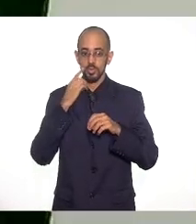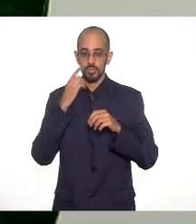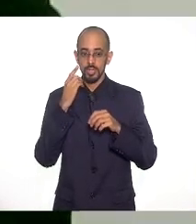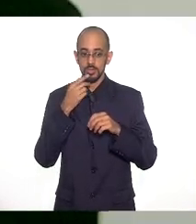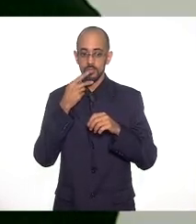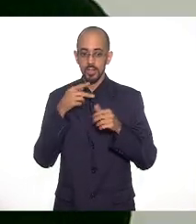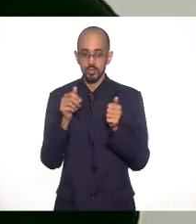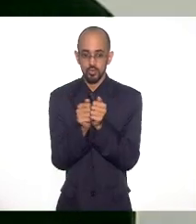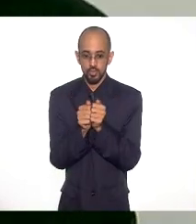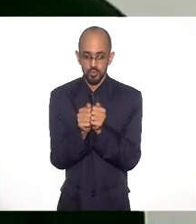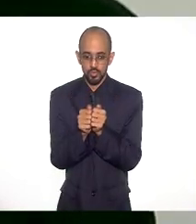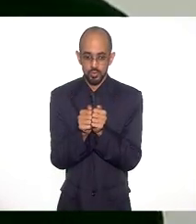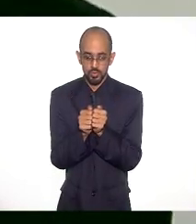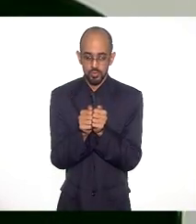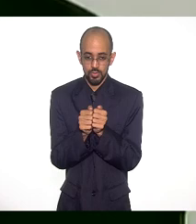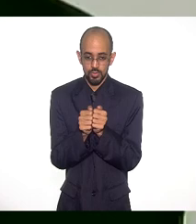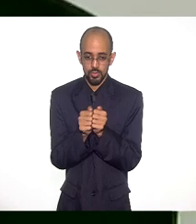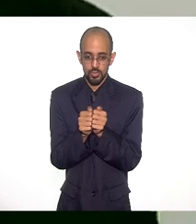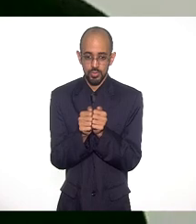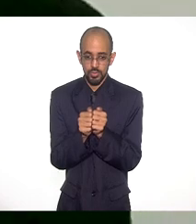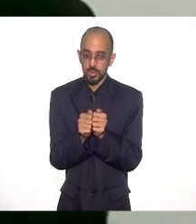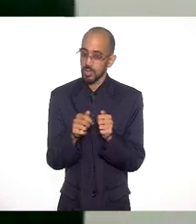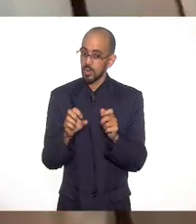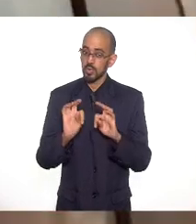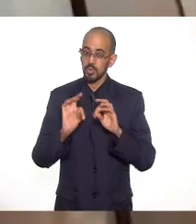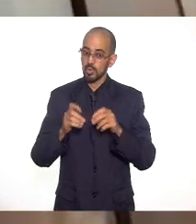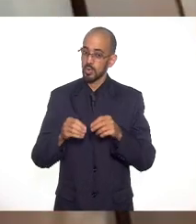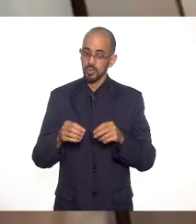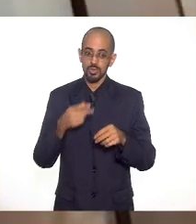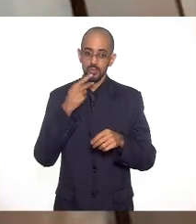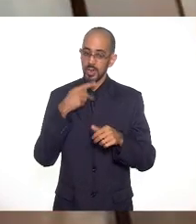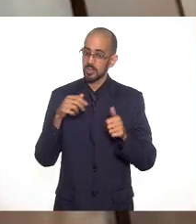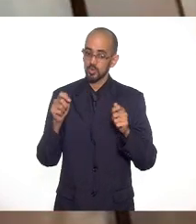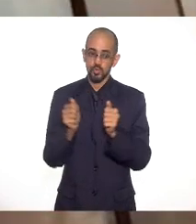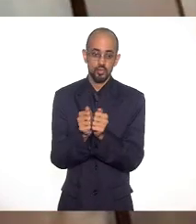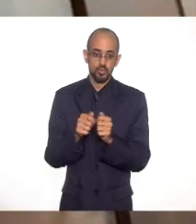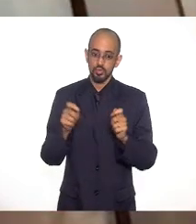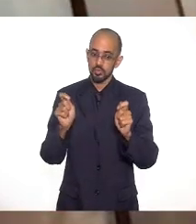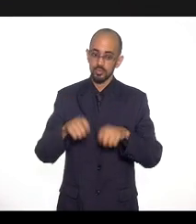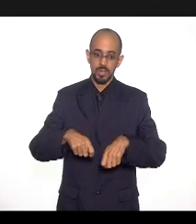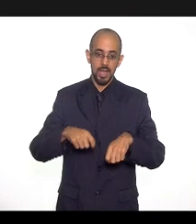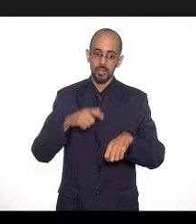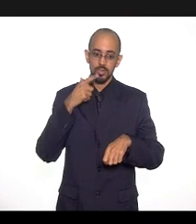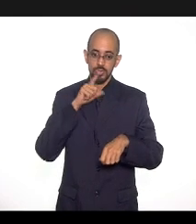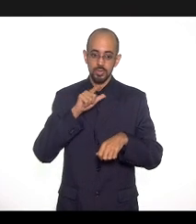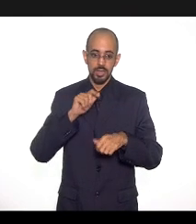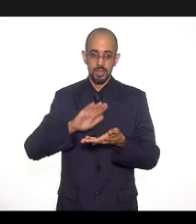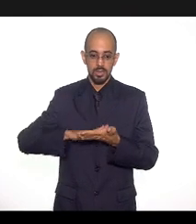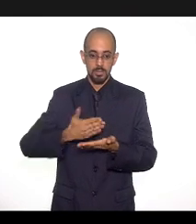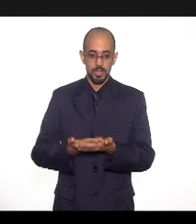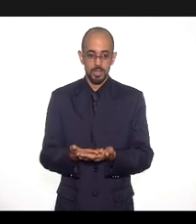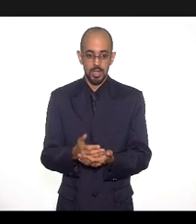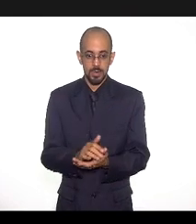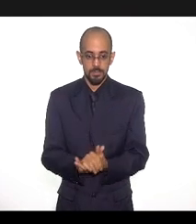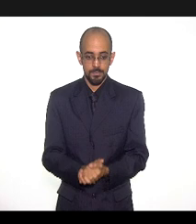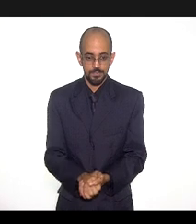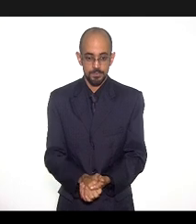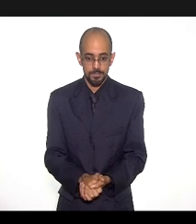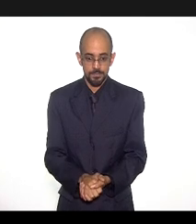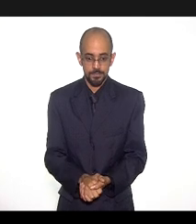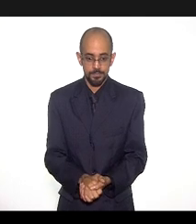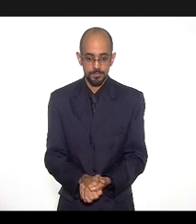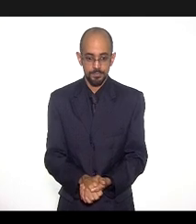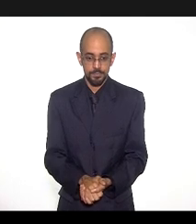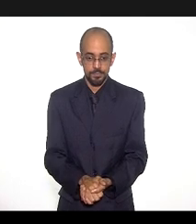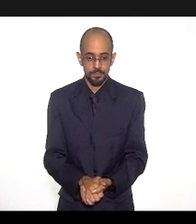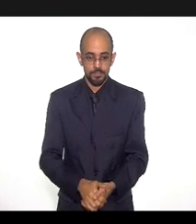Márcio. Se não acolhemos o recurso, teremos que ir para o presidente. Presidente, não acolhemos, não dá para votar amanhã. Presidente Márcio